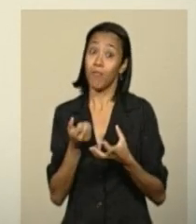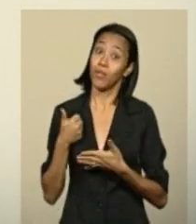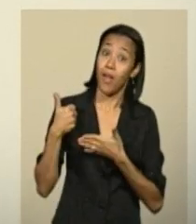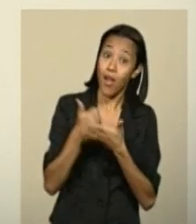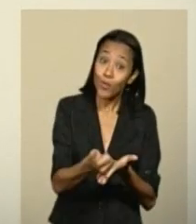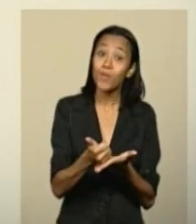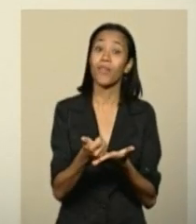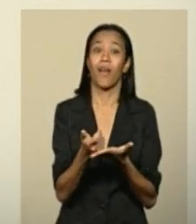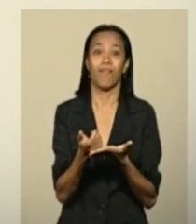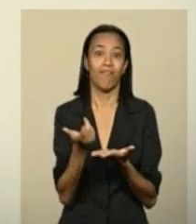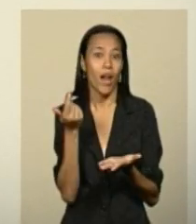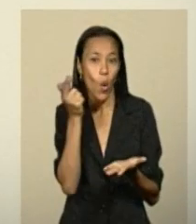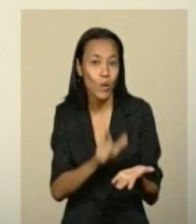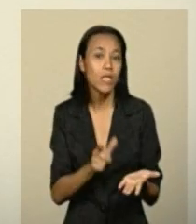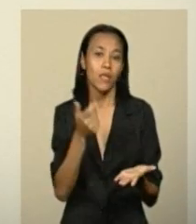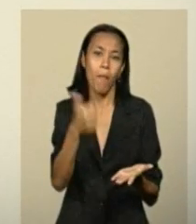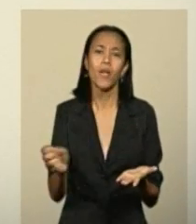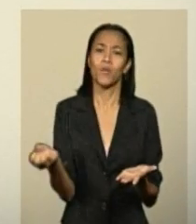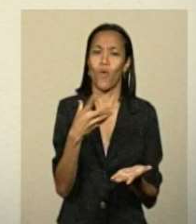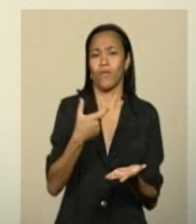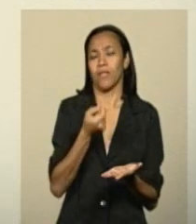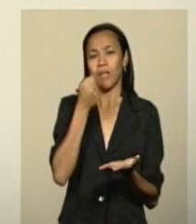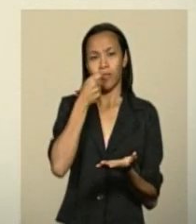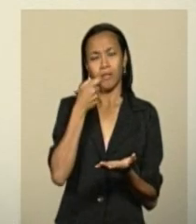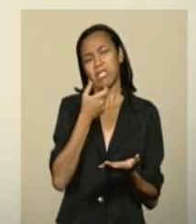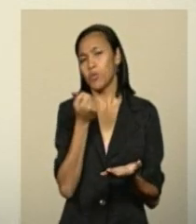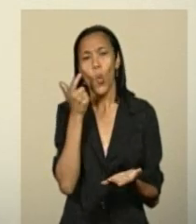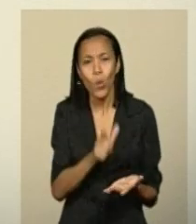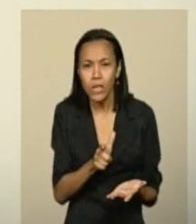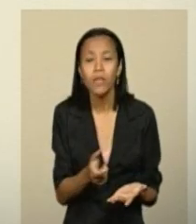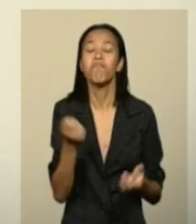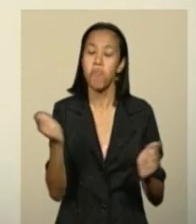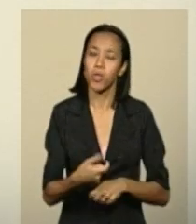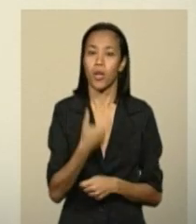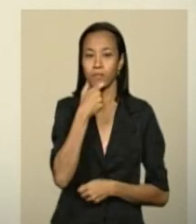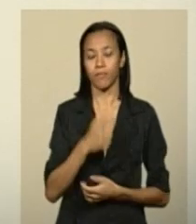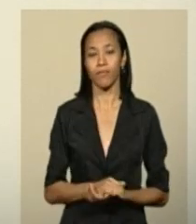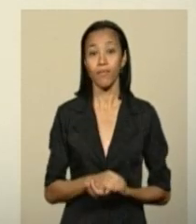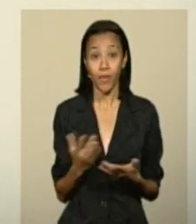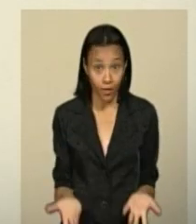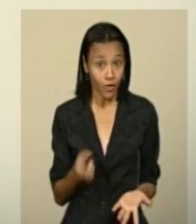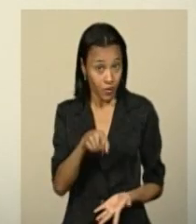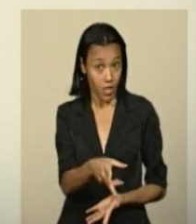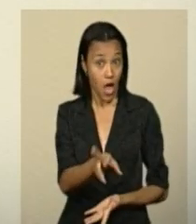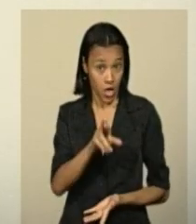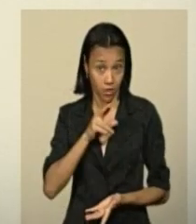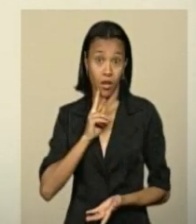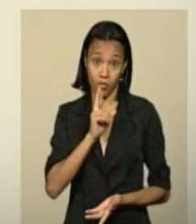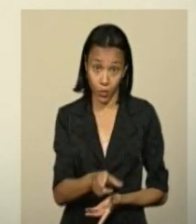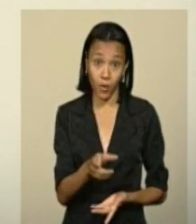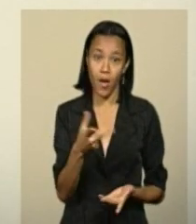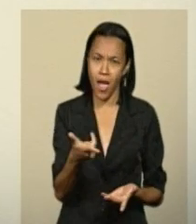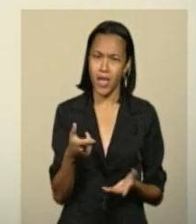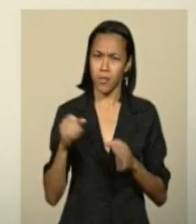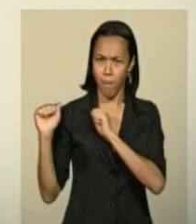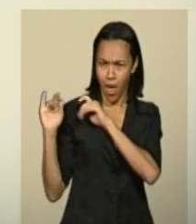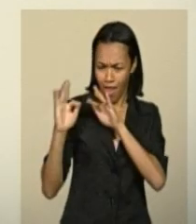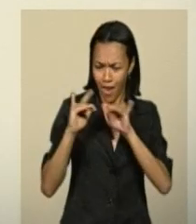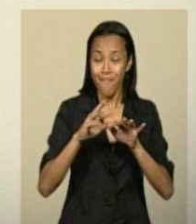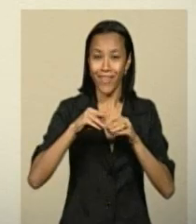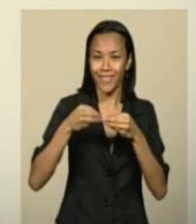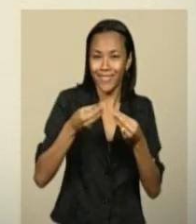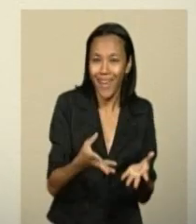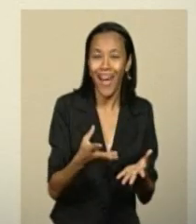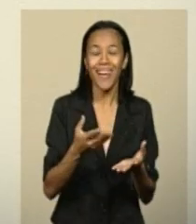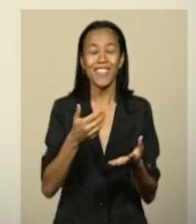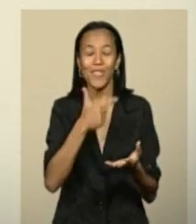dentes e quando não for mais possível colocar próteses então presidenta pelo que a senhora acabou de falar esses mutirões vão devolver o sorriso